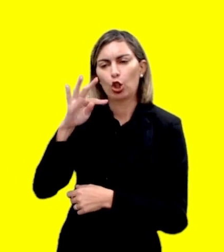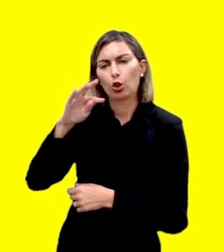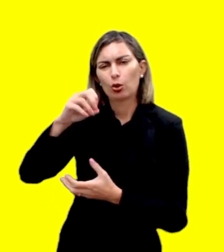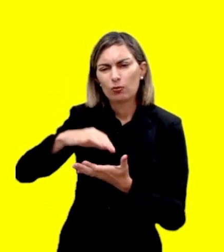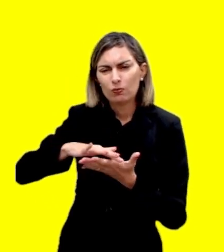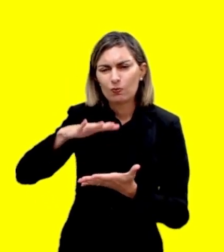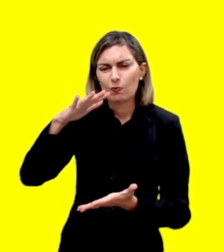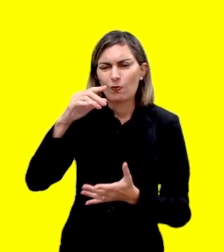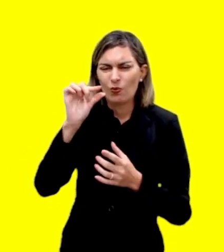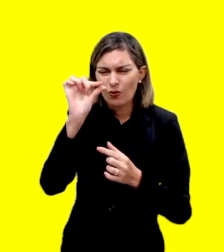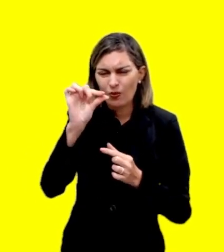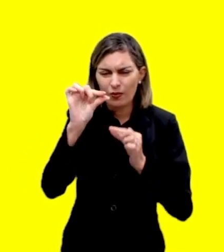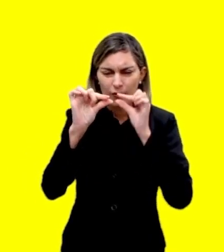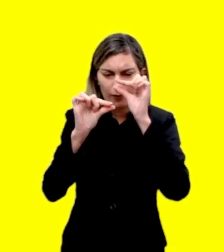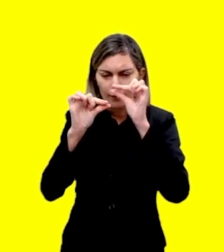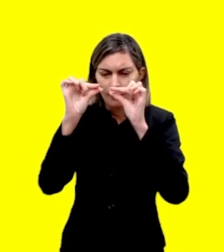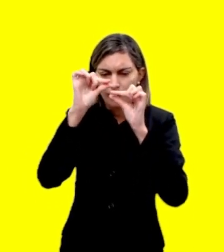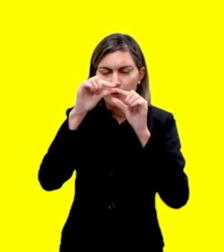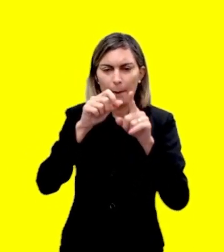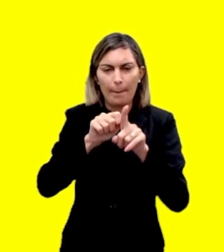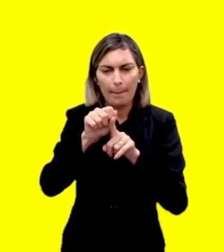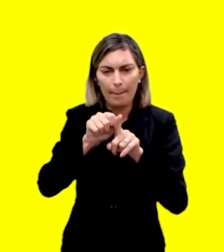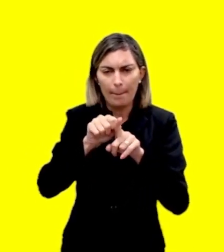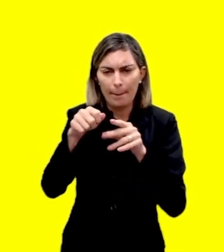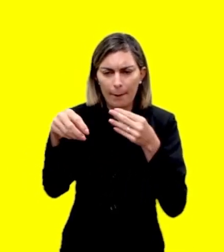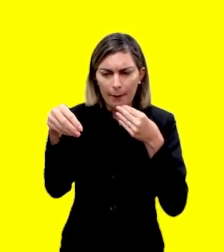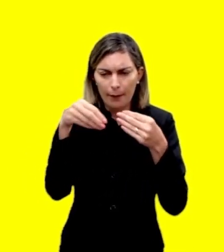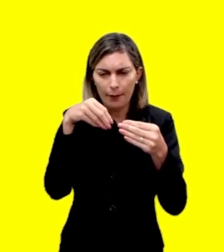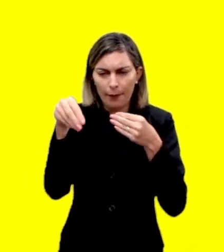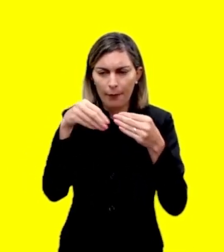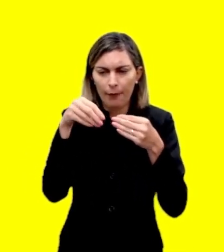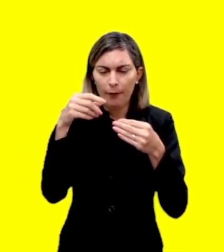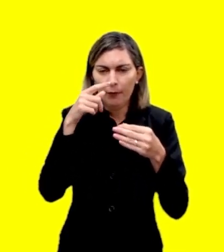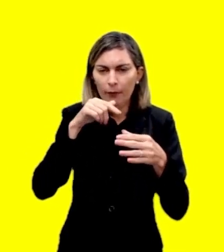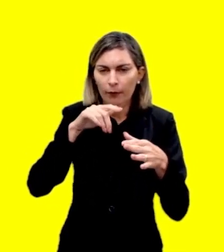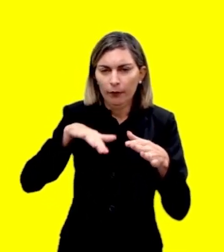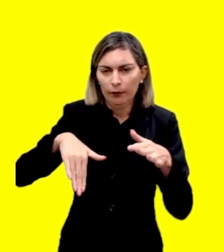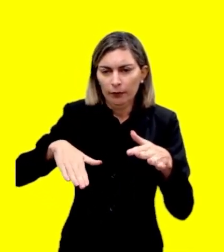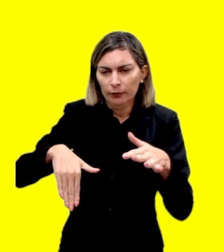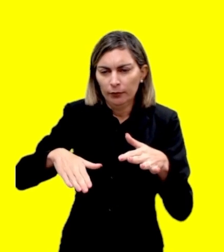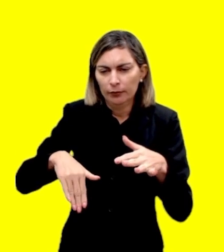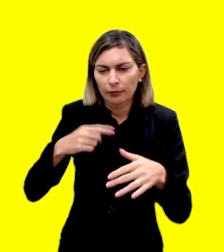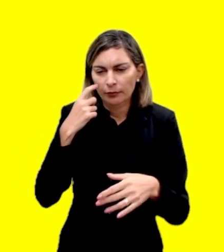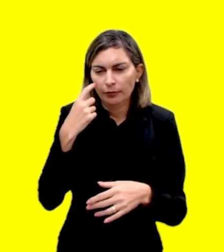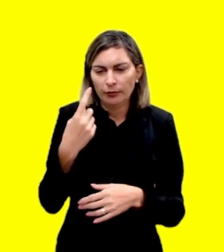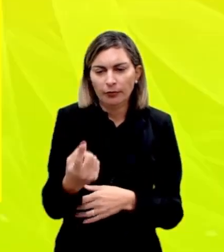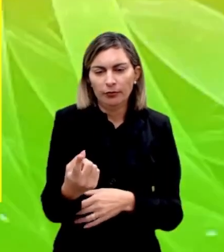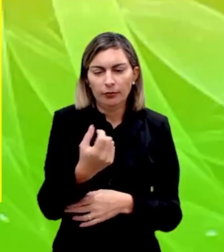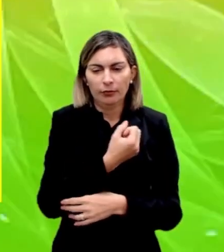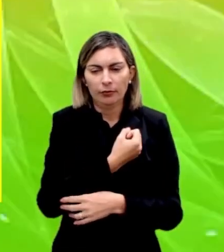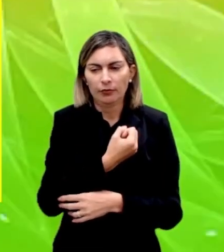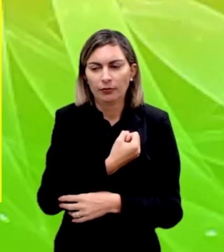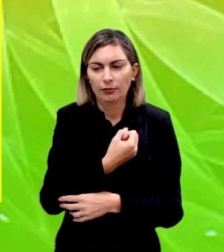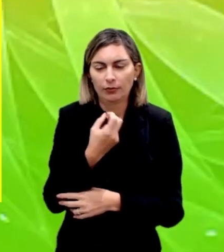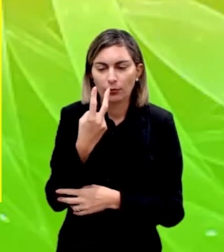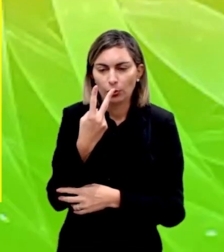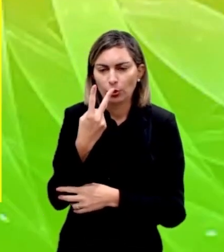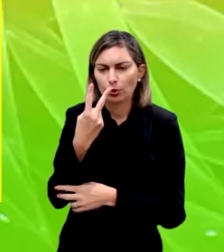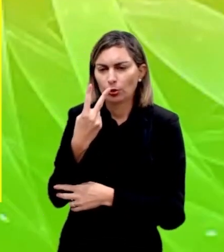de pedaços de plásticos no oceano. Veja bem, o número é